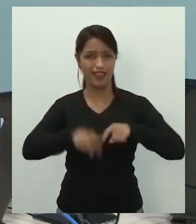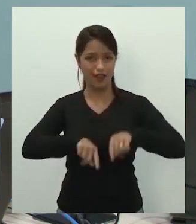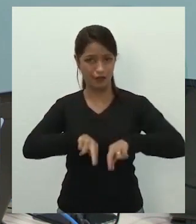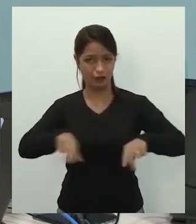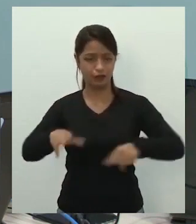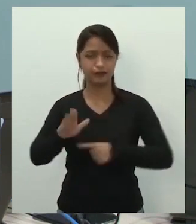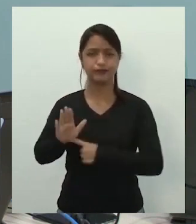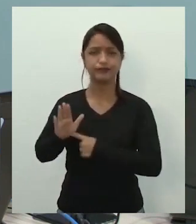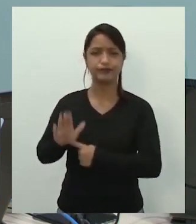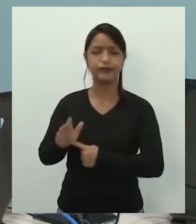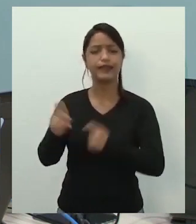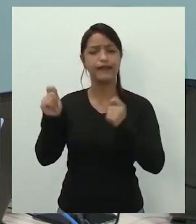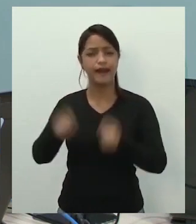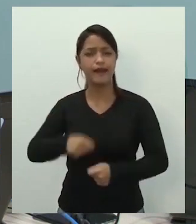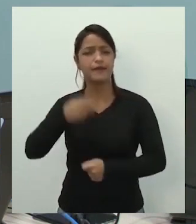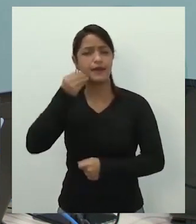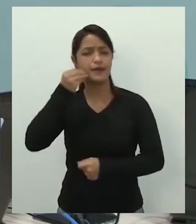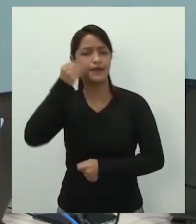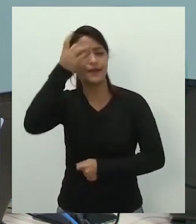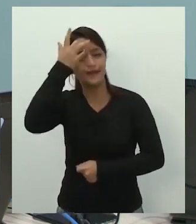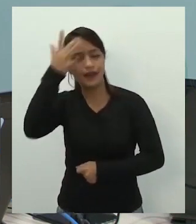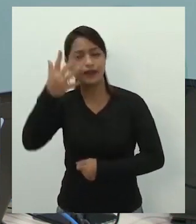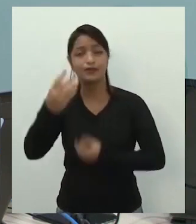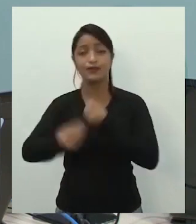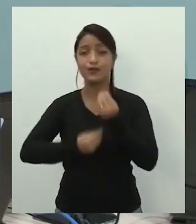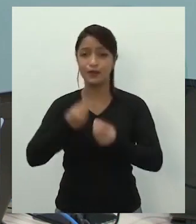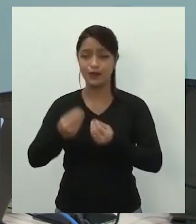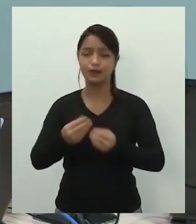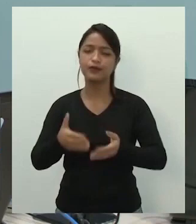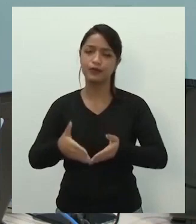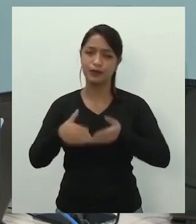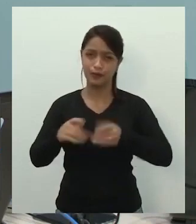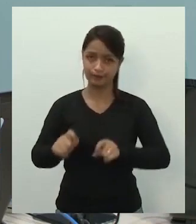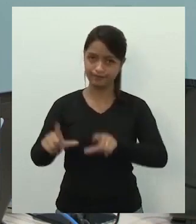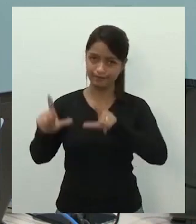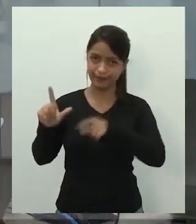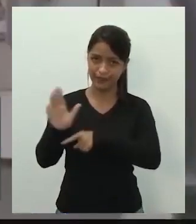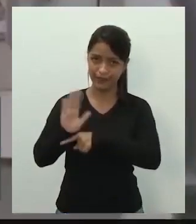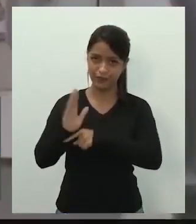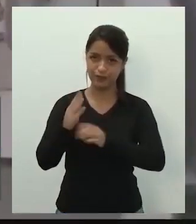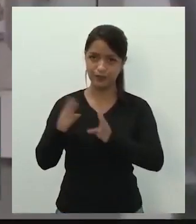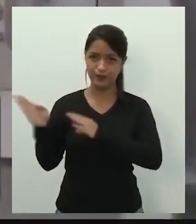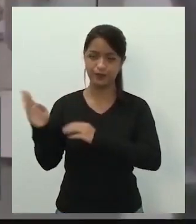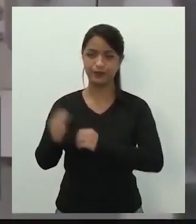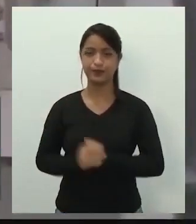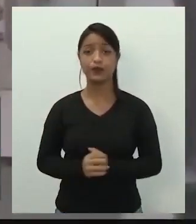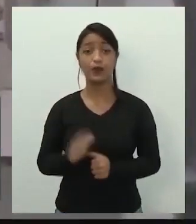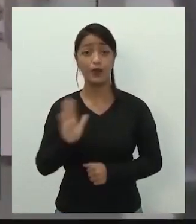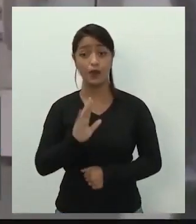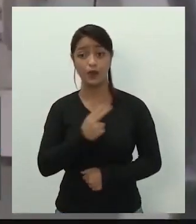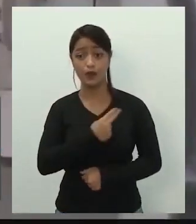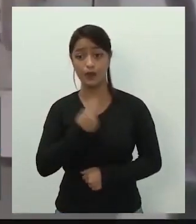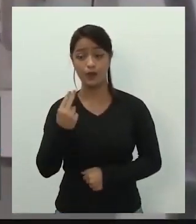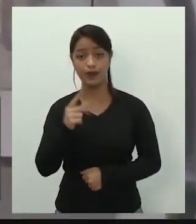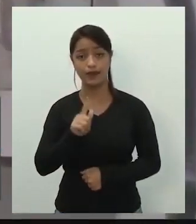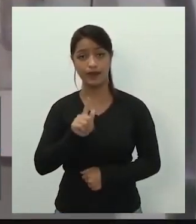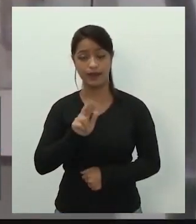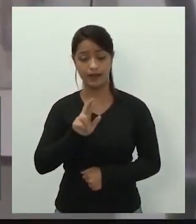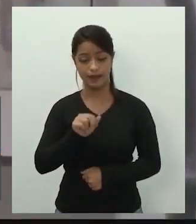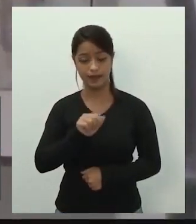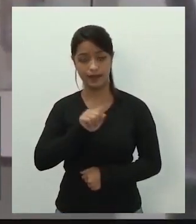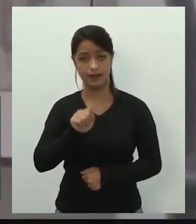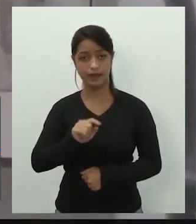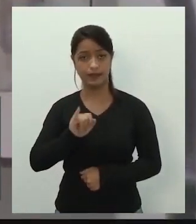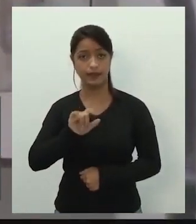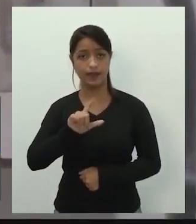fácil realizar um experimento. Por favor, o vídeo. Oi, meu nome é Graziella Alvarenga, sou professora de Química